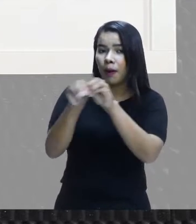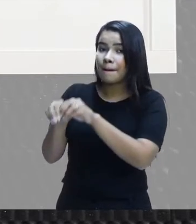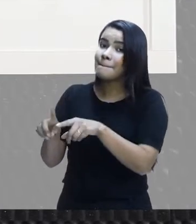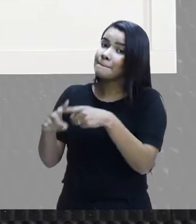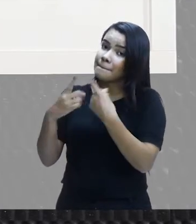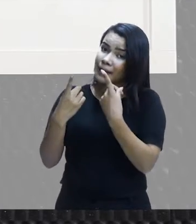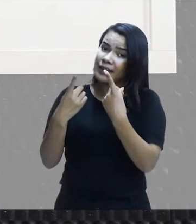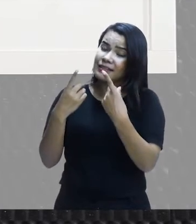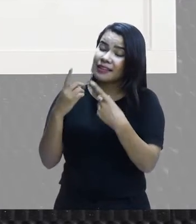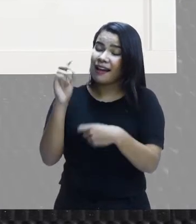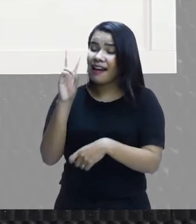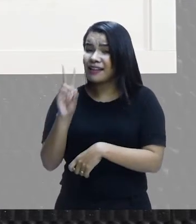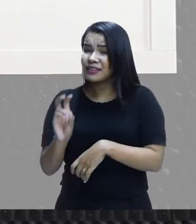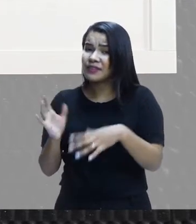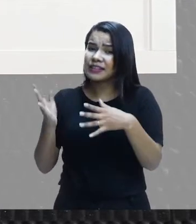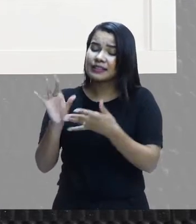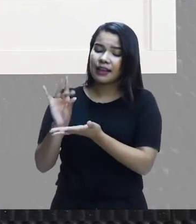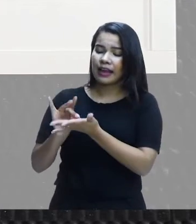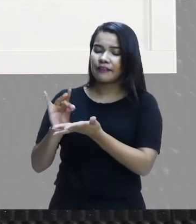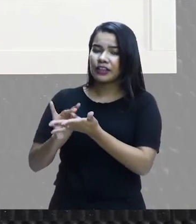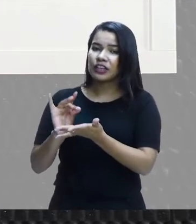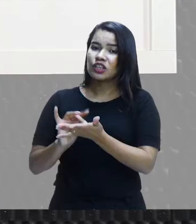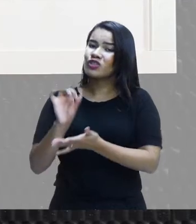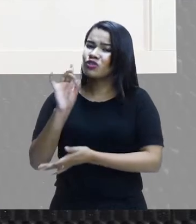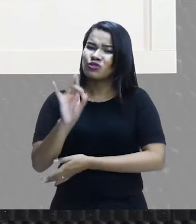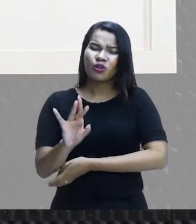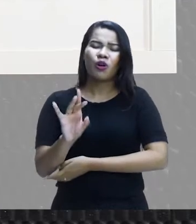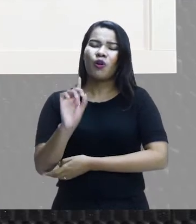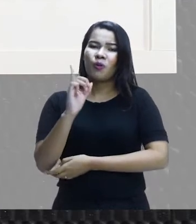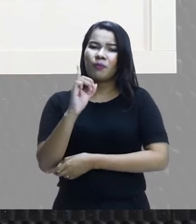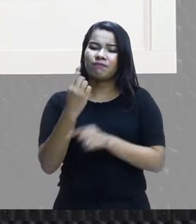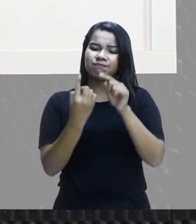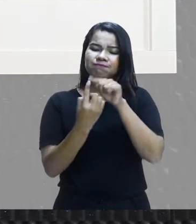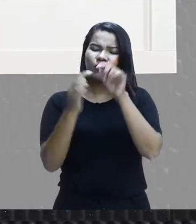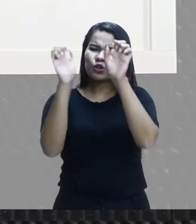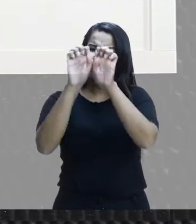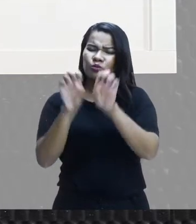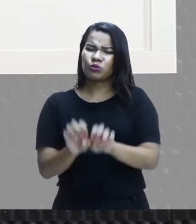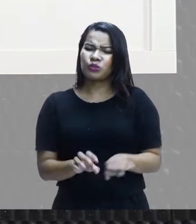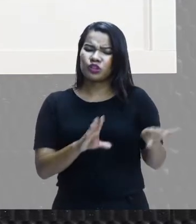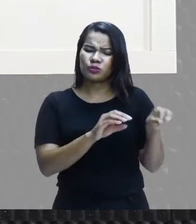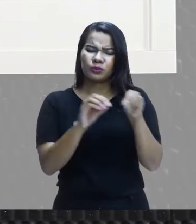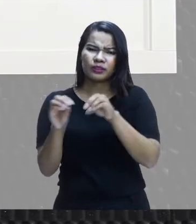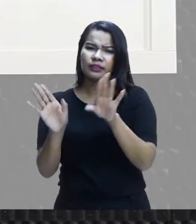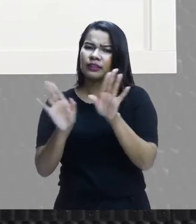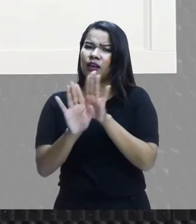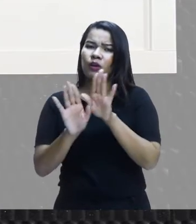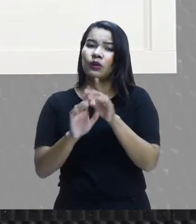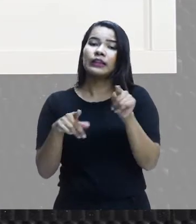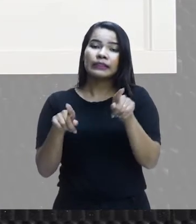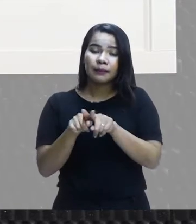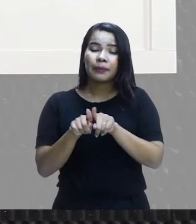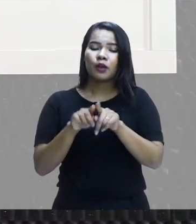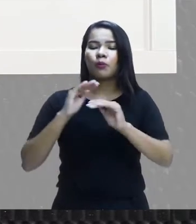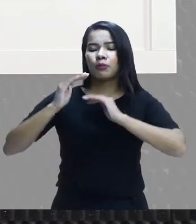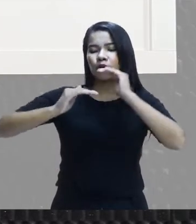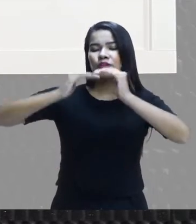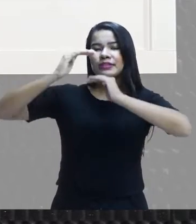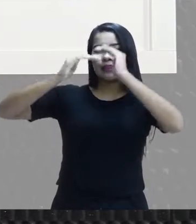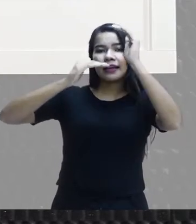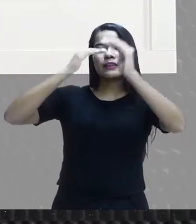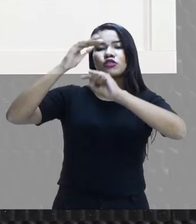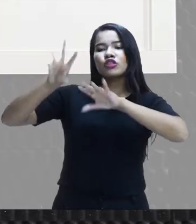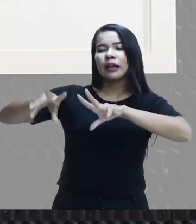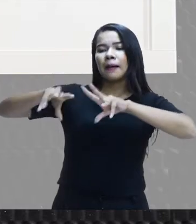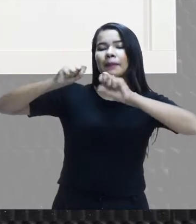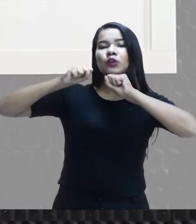errado. O pseudópode, na realidade, ele não é apenas uma estrutura de locomoção. Ele funciona também como processo de captura de